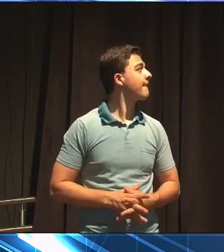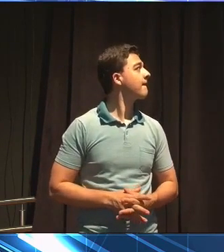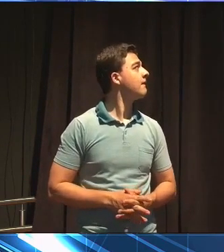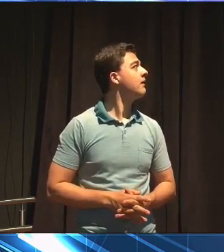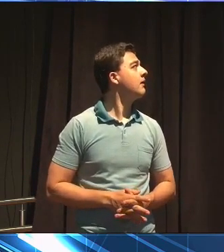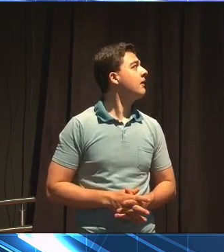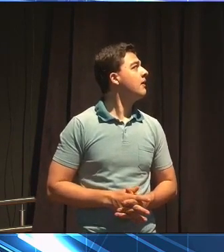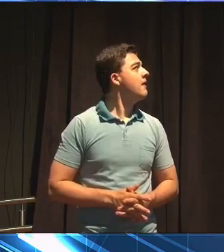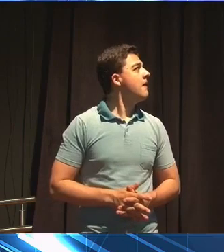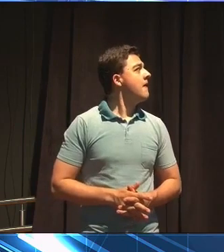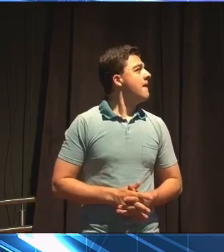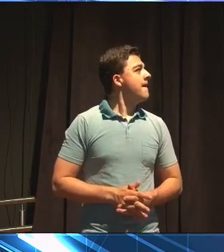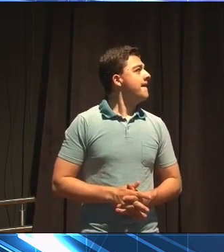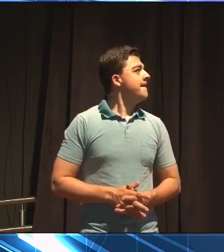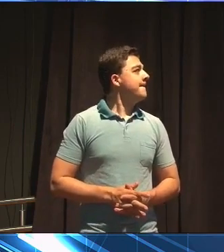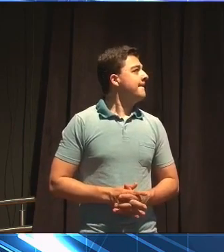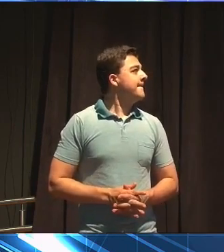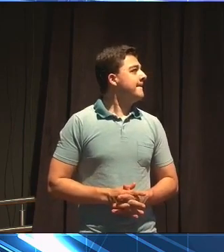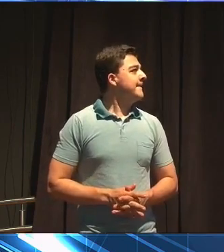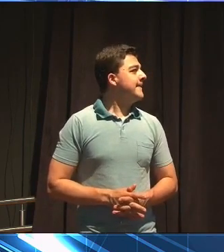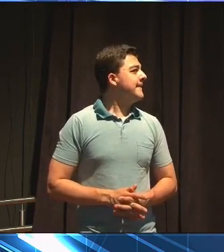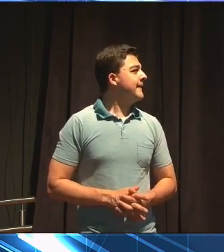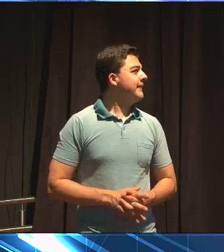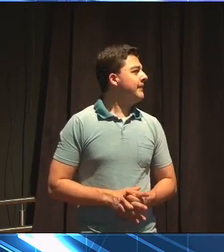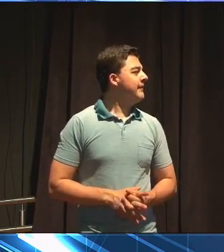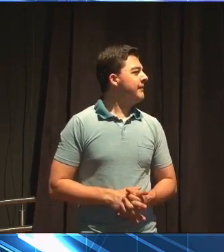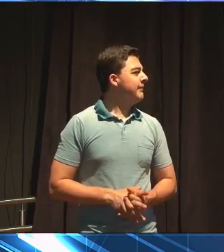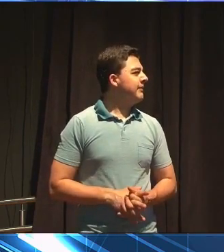O que é um SSO?